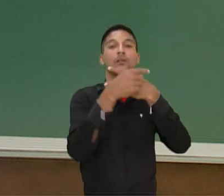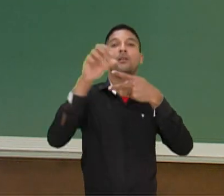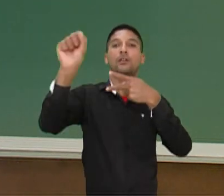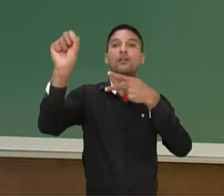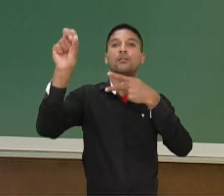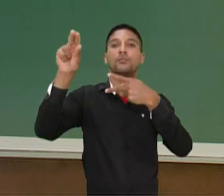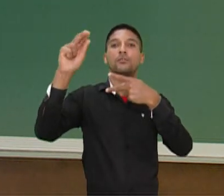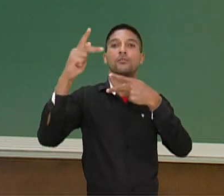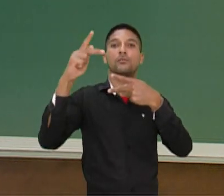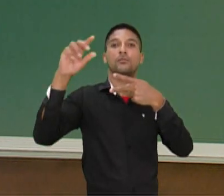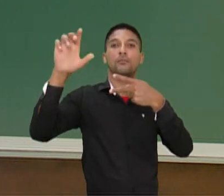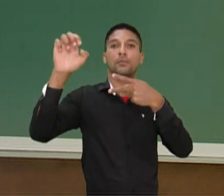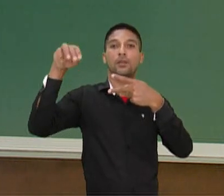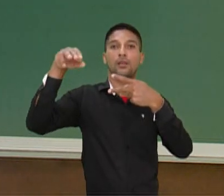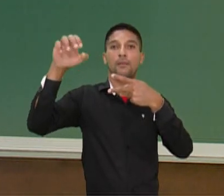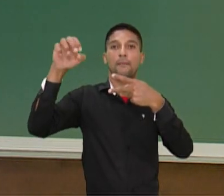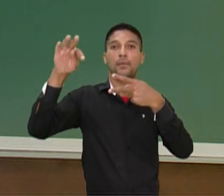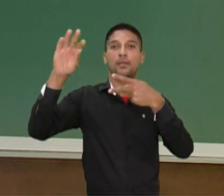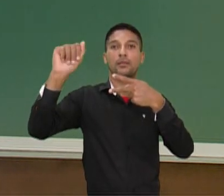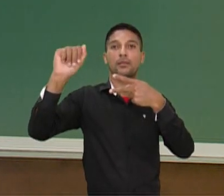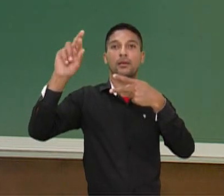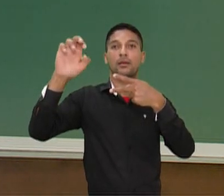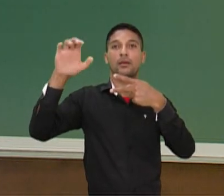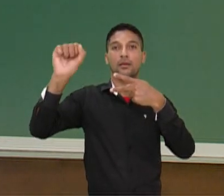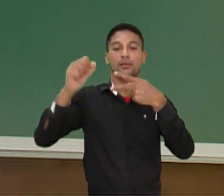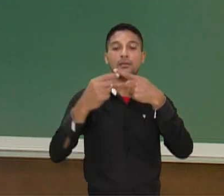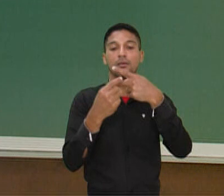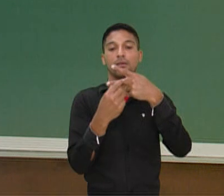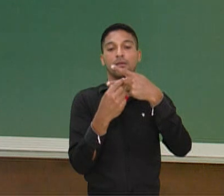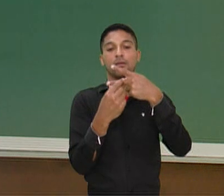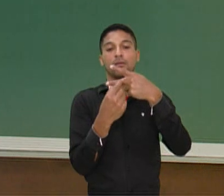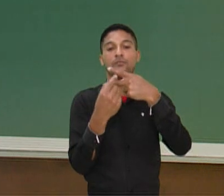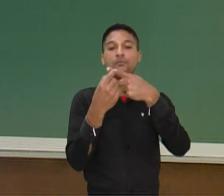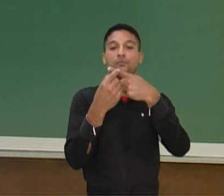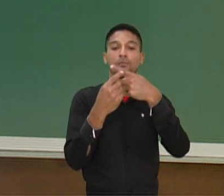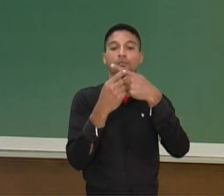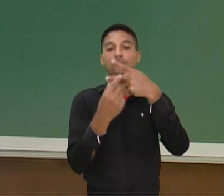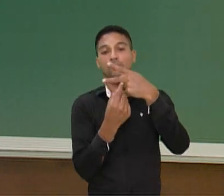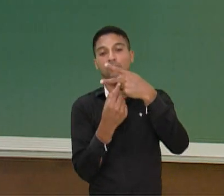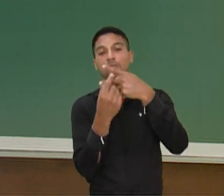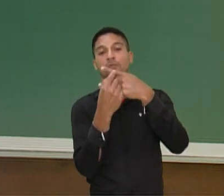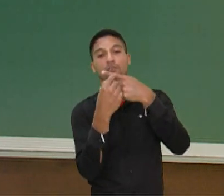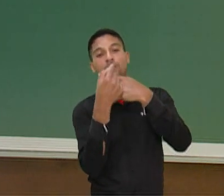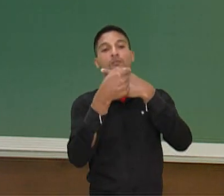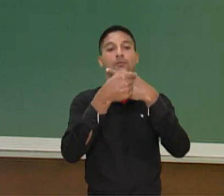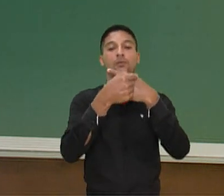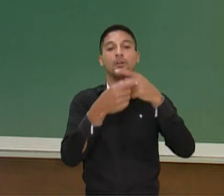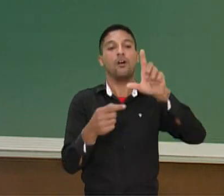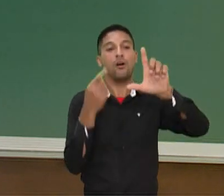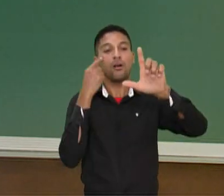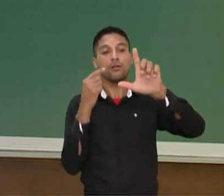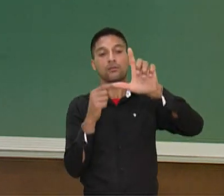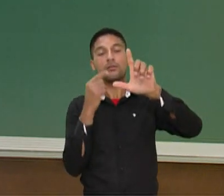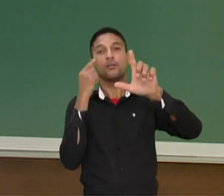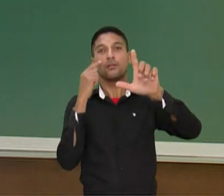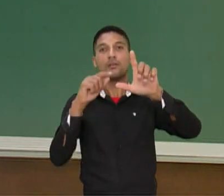suplementares, eles somam 180, ok? Ficou fácil de